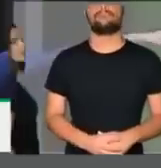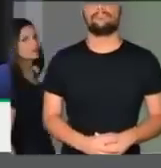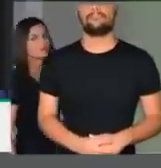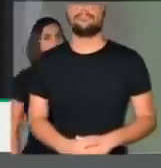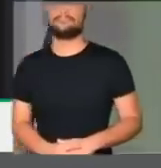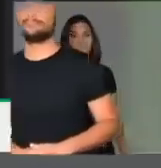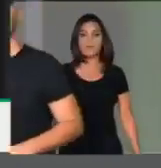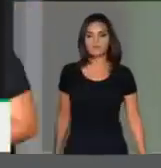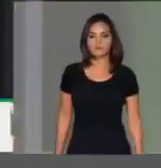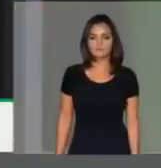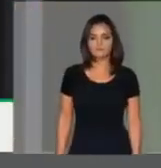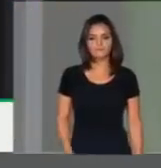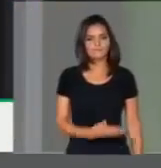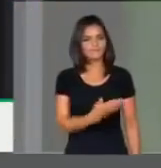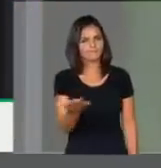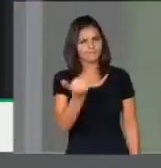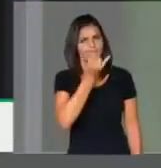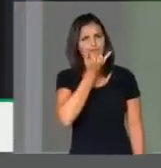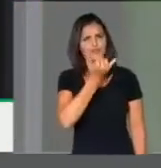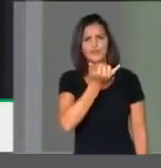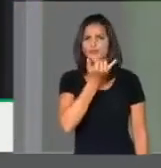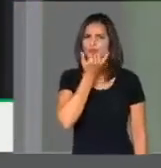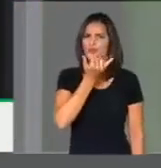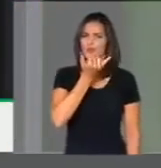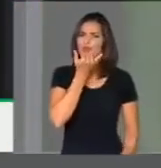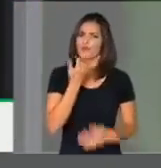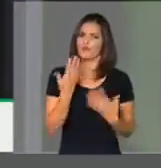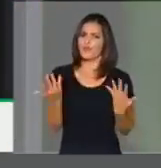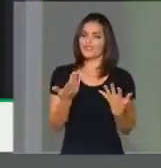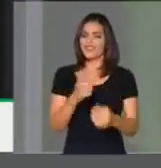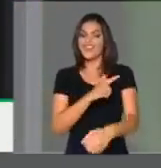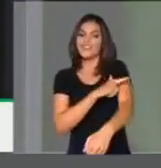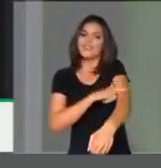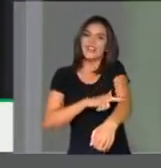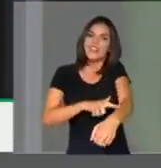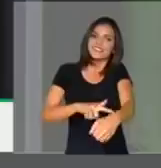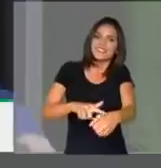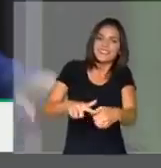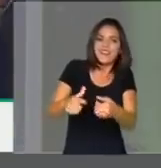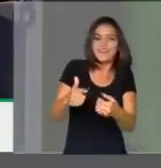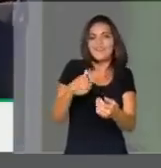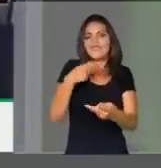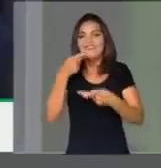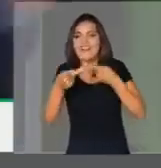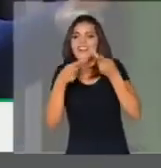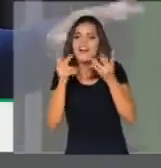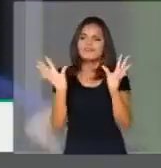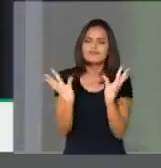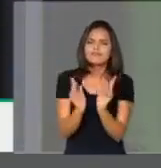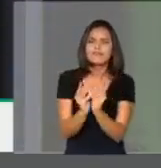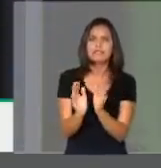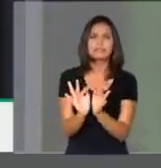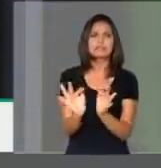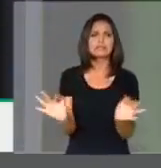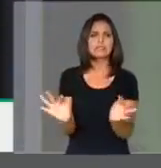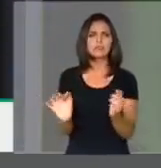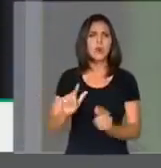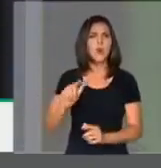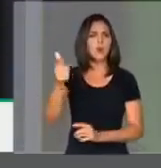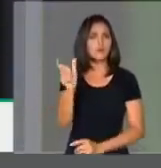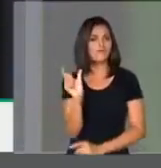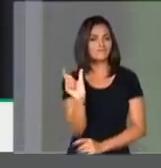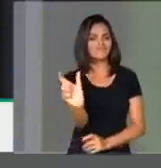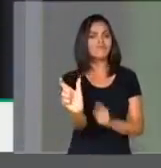me desculpem se eu não posso ser polido nesse momento e falar uma outra palavra que não